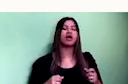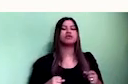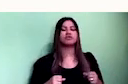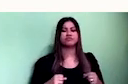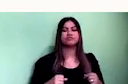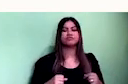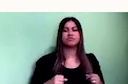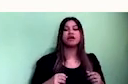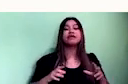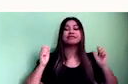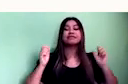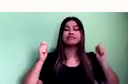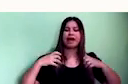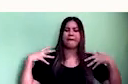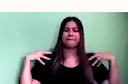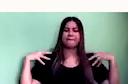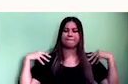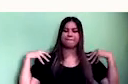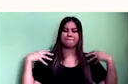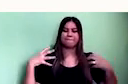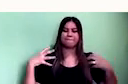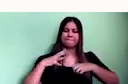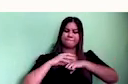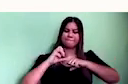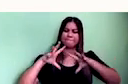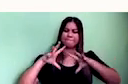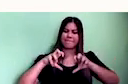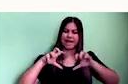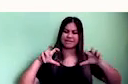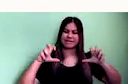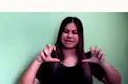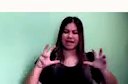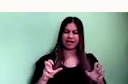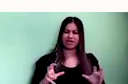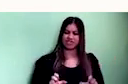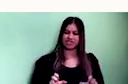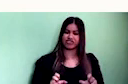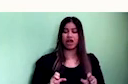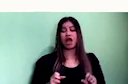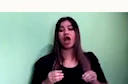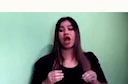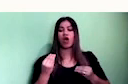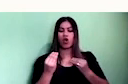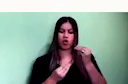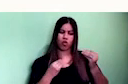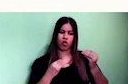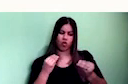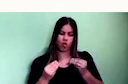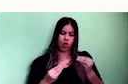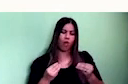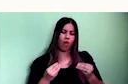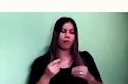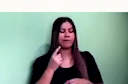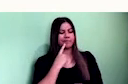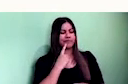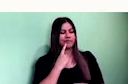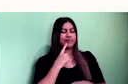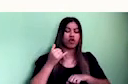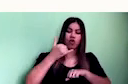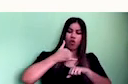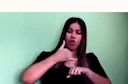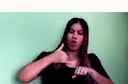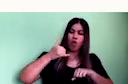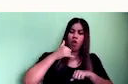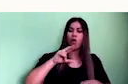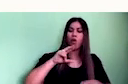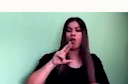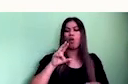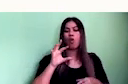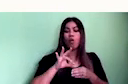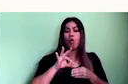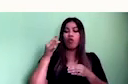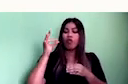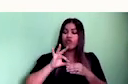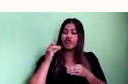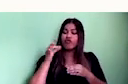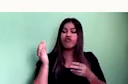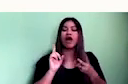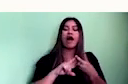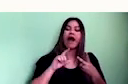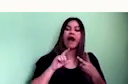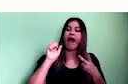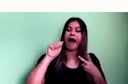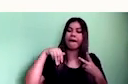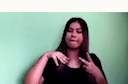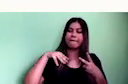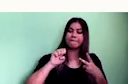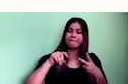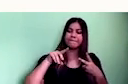A massagem, a gente dilui o óleo. Então, a gente pega um óleo de semente de uva, óleo de amêndoa, óleo de abacate e